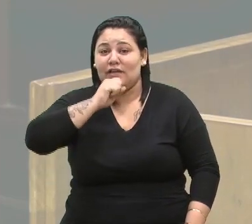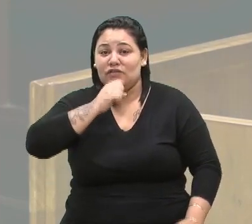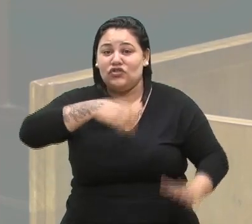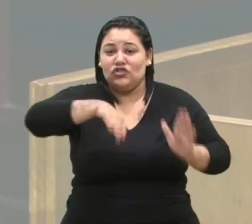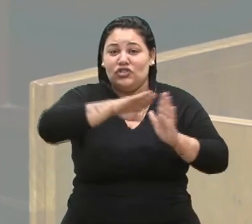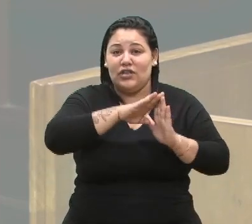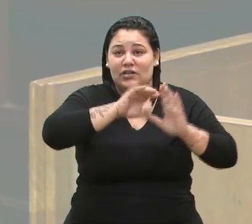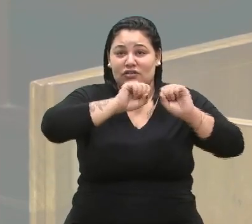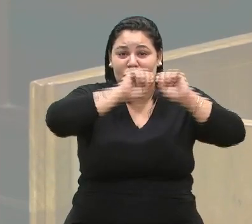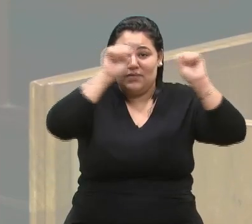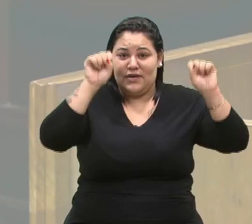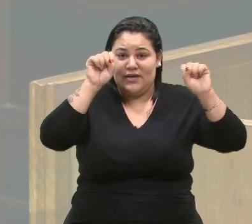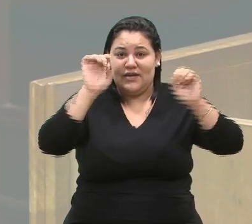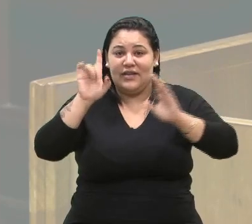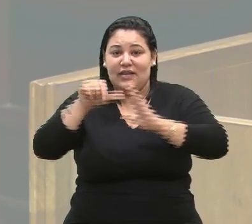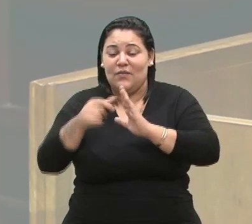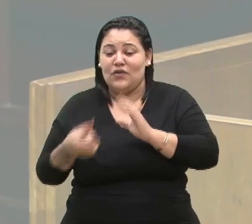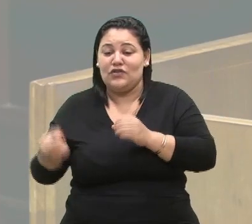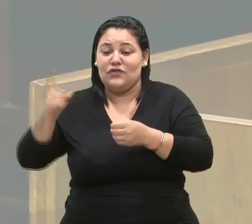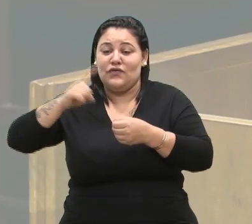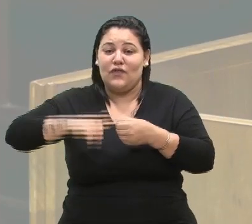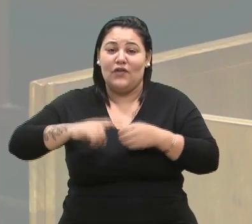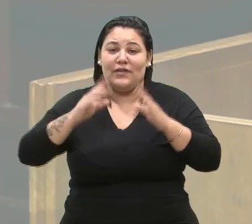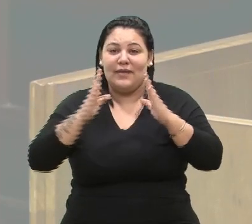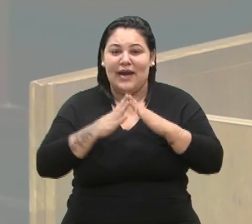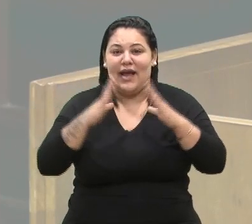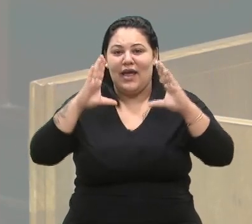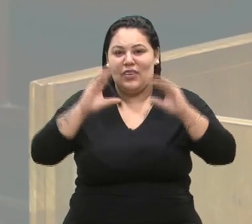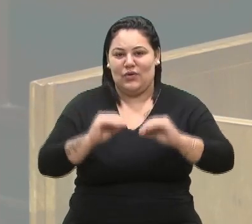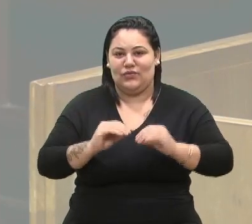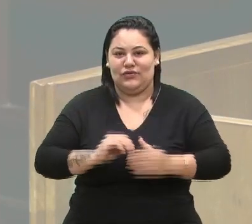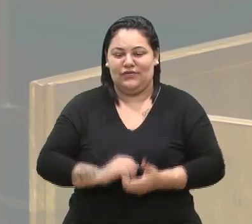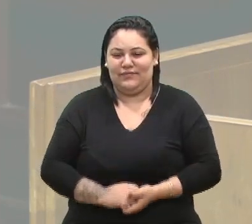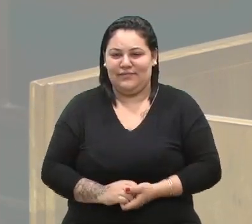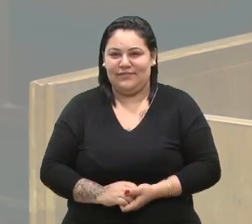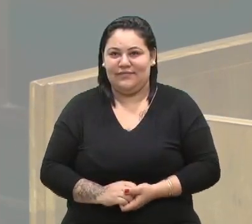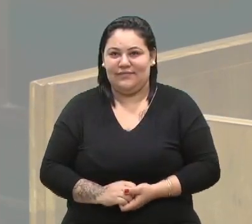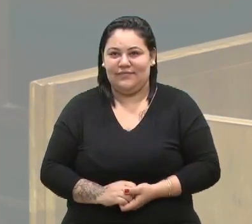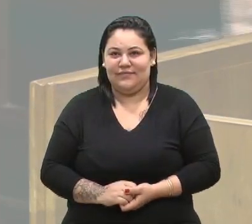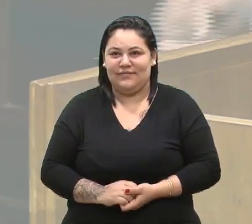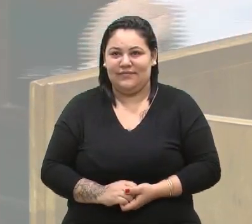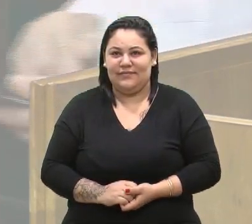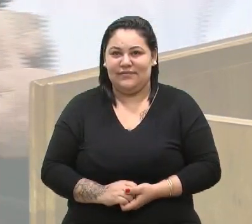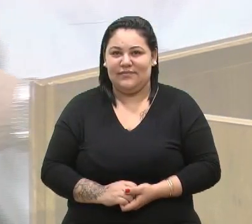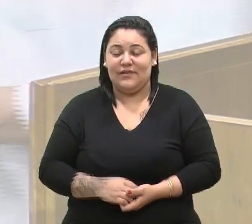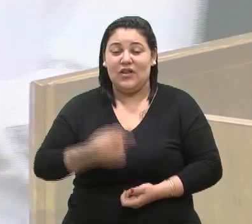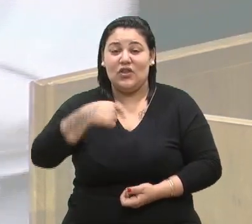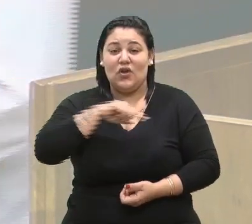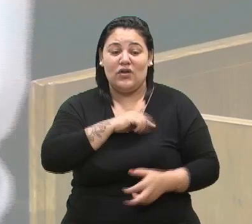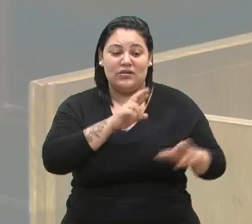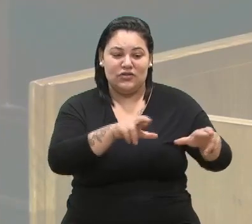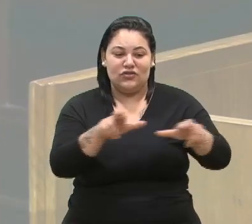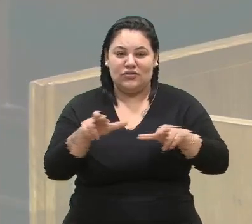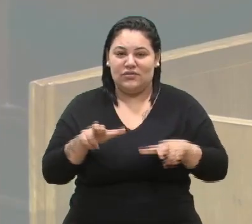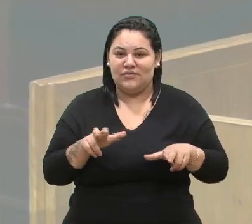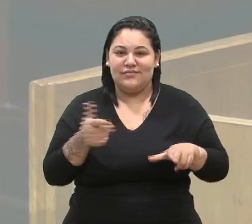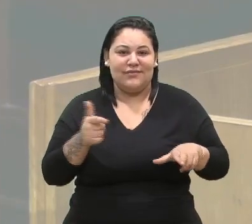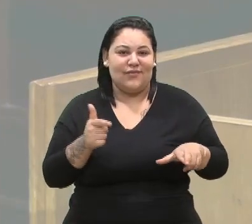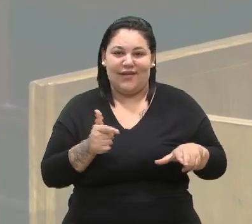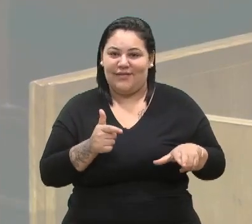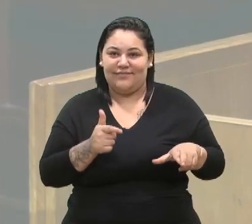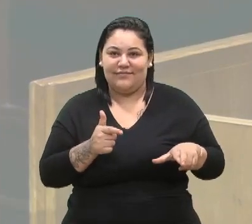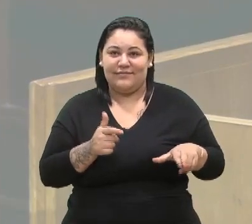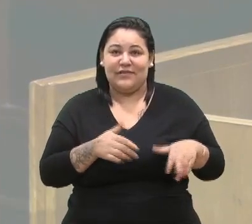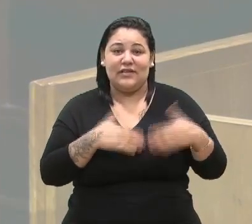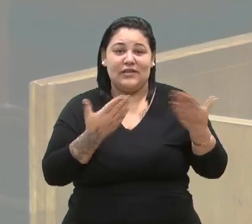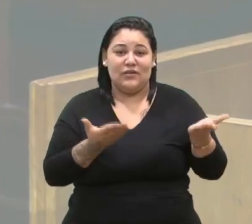e a van leva de noite. Nós na região, nas outras regiões nós não temos. Então no plano